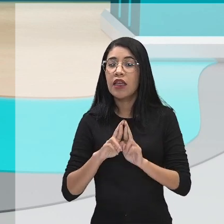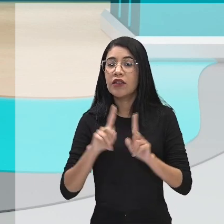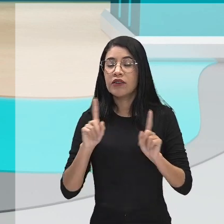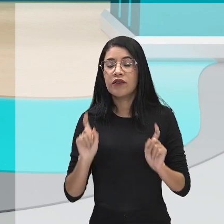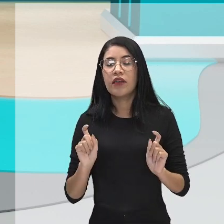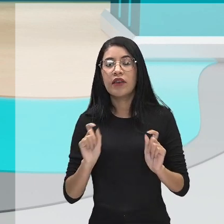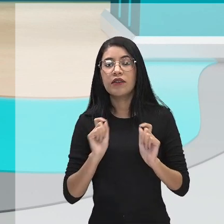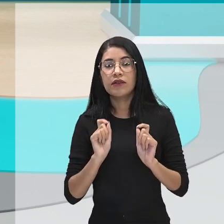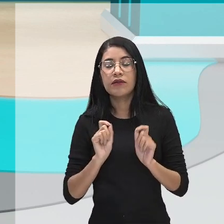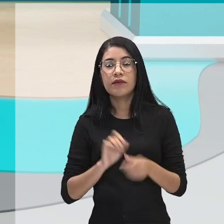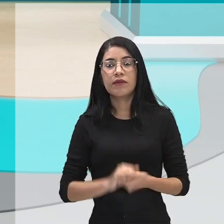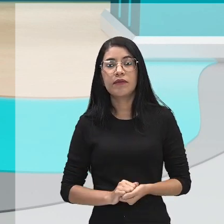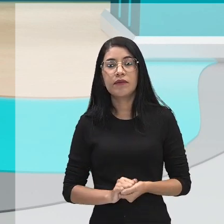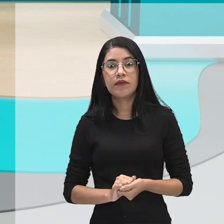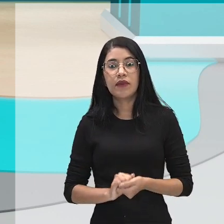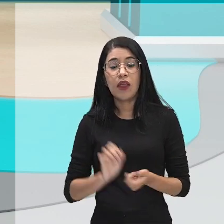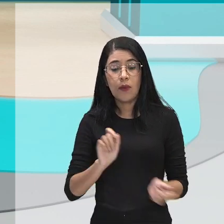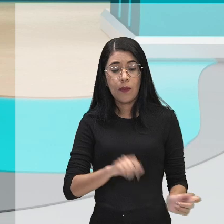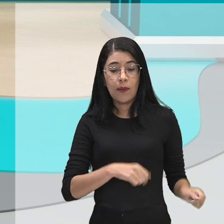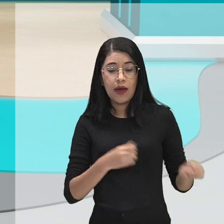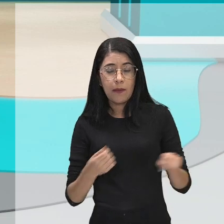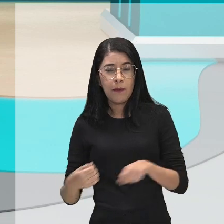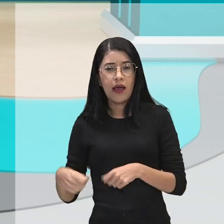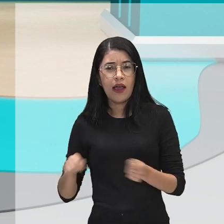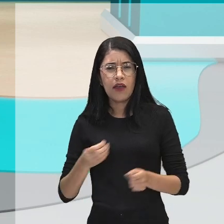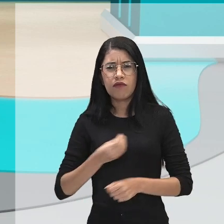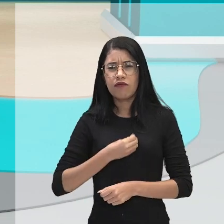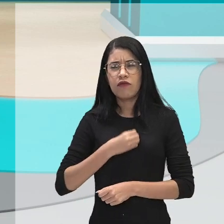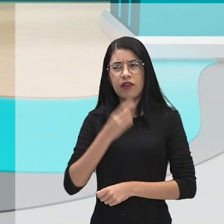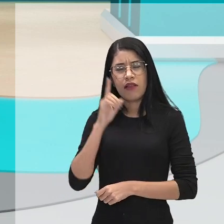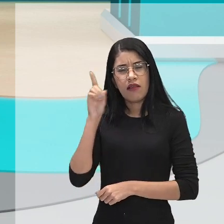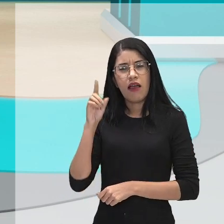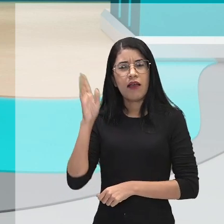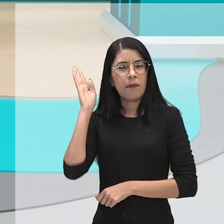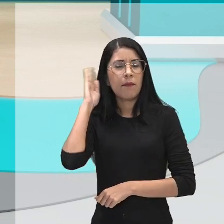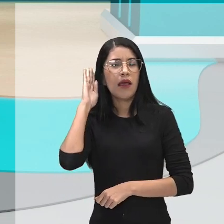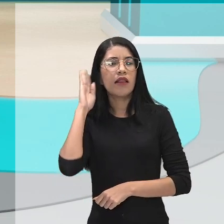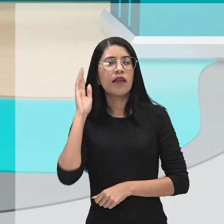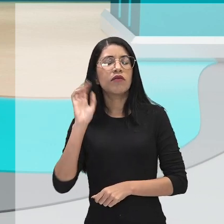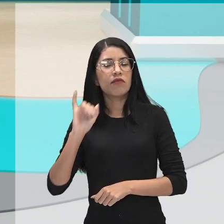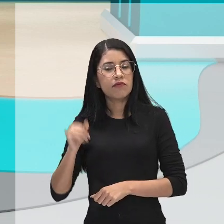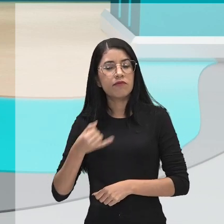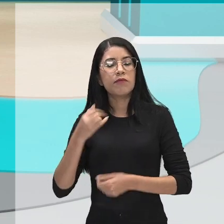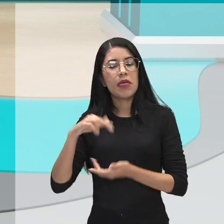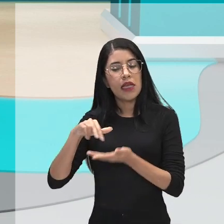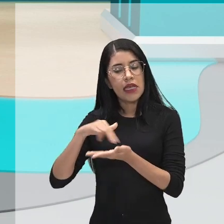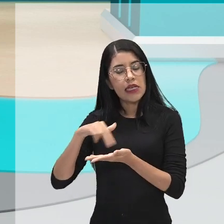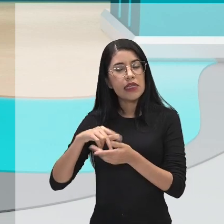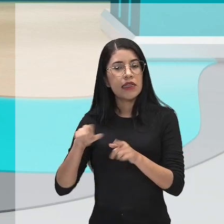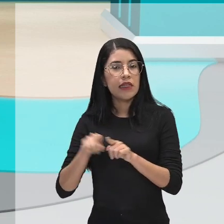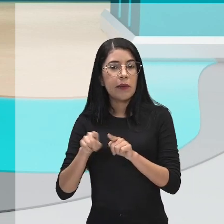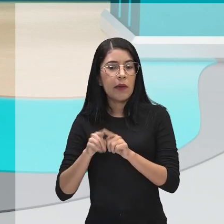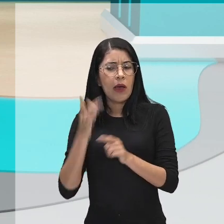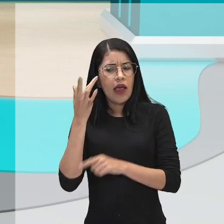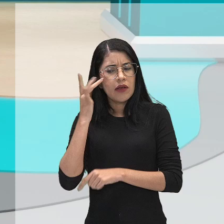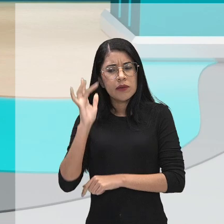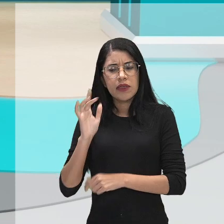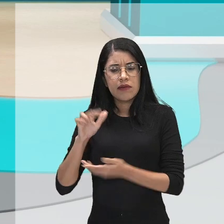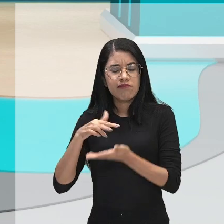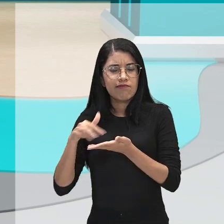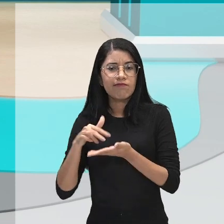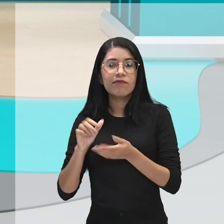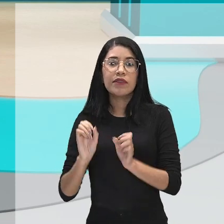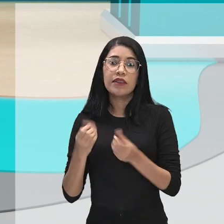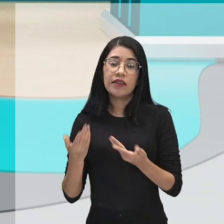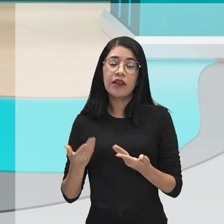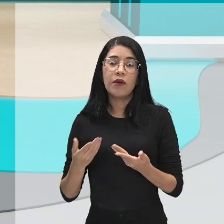diferenciado. O carimbó, quando eu estive em Belém e eu dancei o carimbó, aí as pessoas, meu Deus, eu não sei dançar carimbó. Ora, enxota